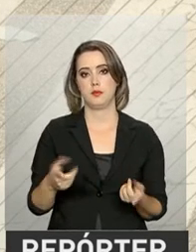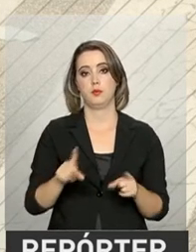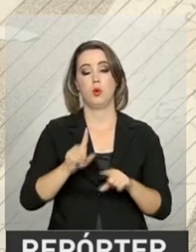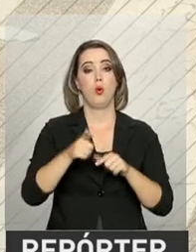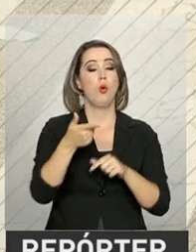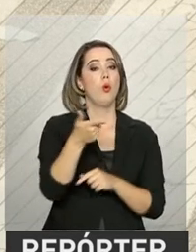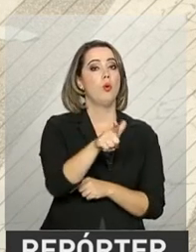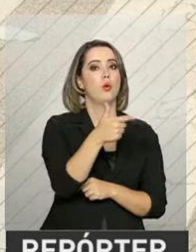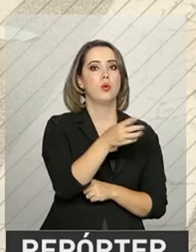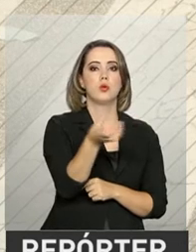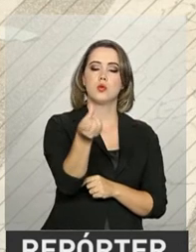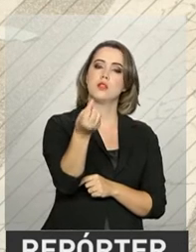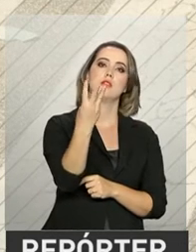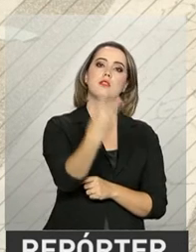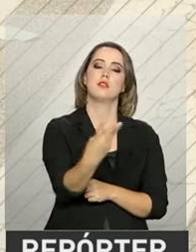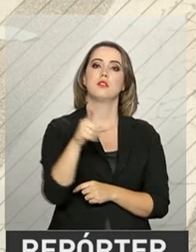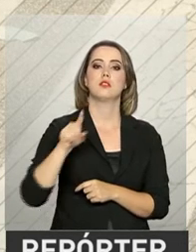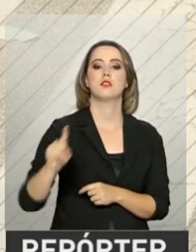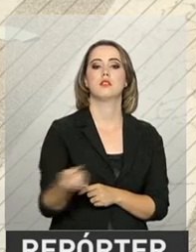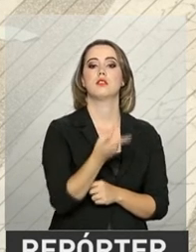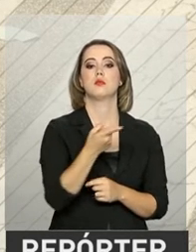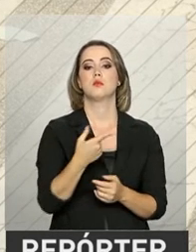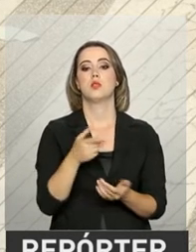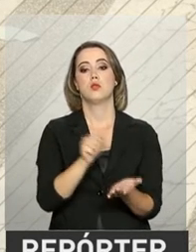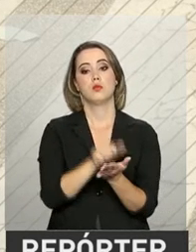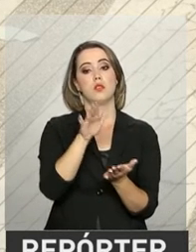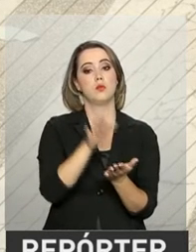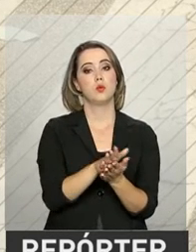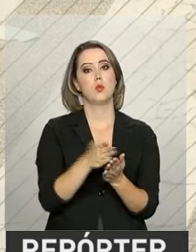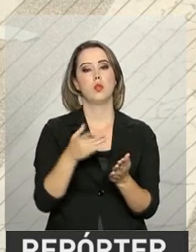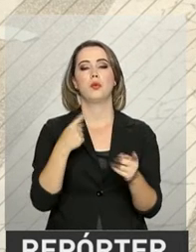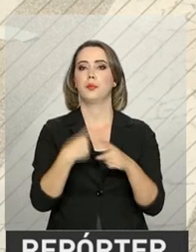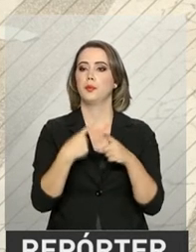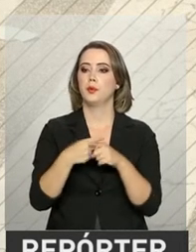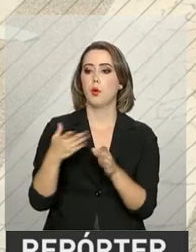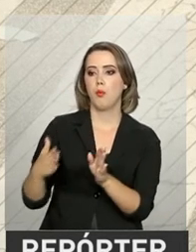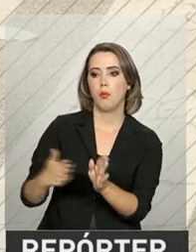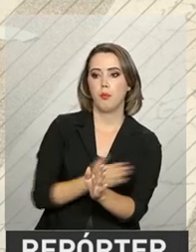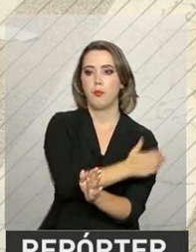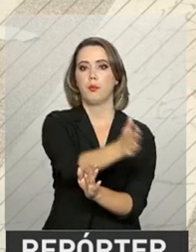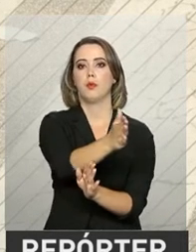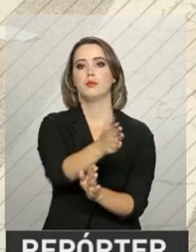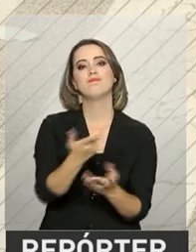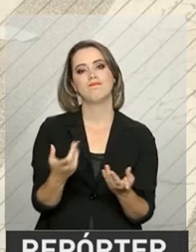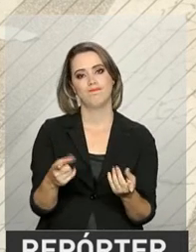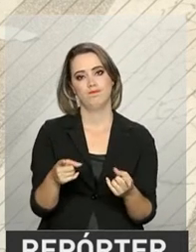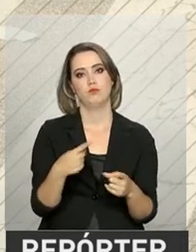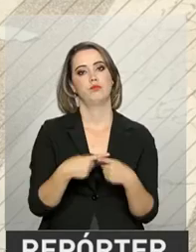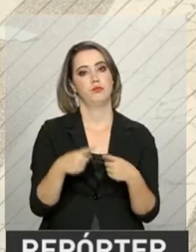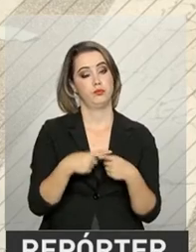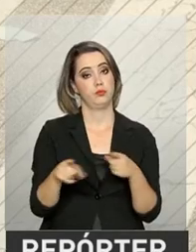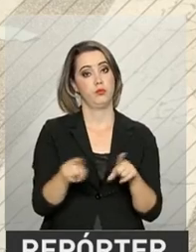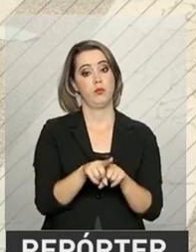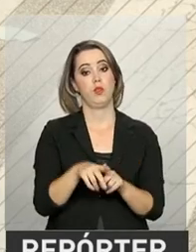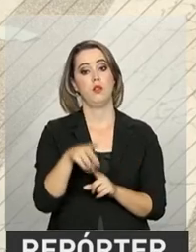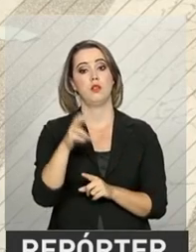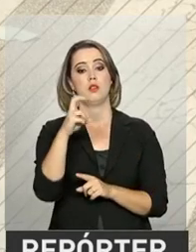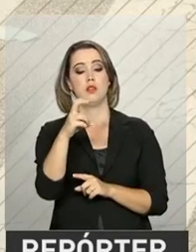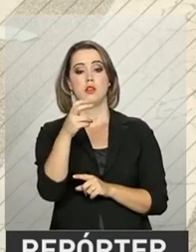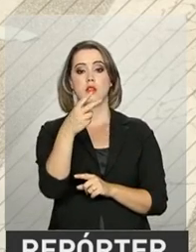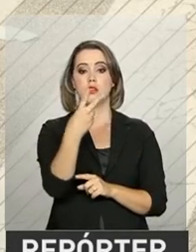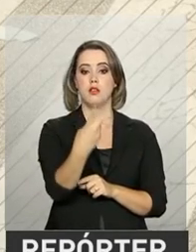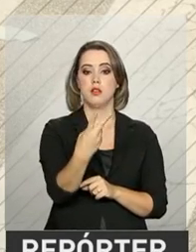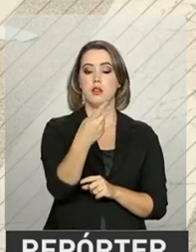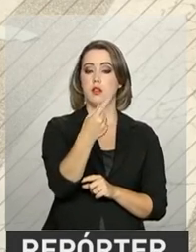66 mil receberam autuações por ultrapassagens irregulares e 521 mil foram flagrados